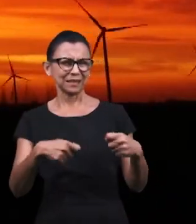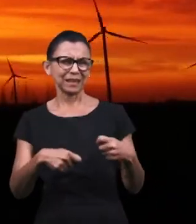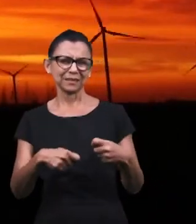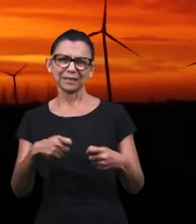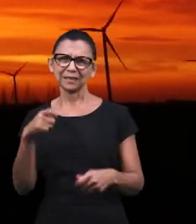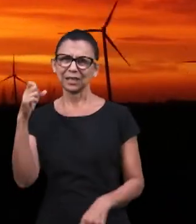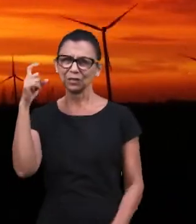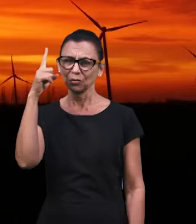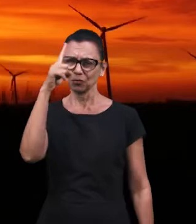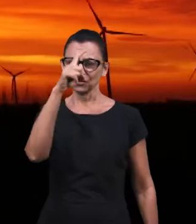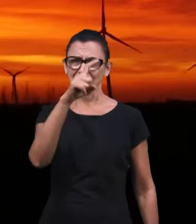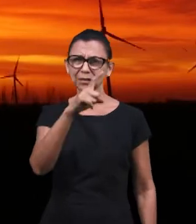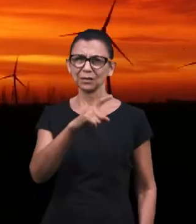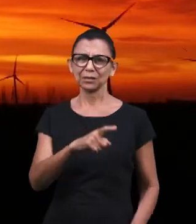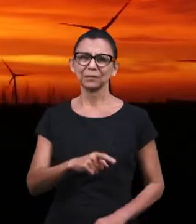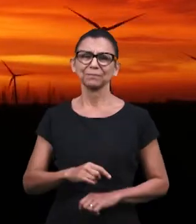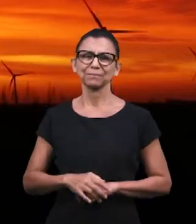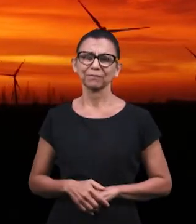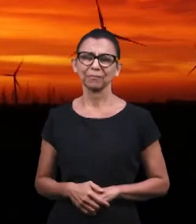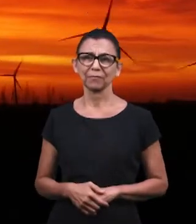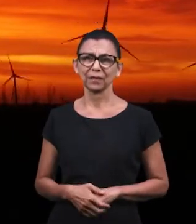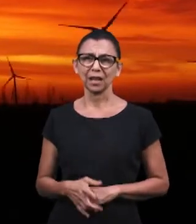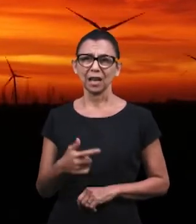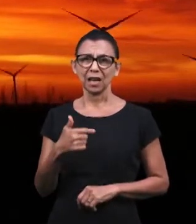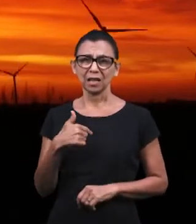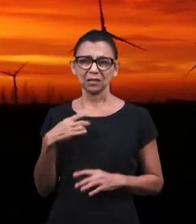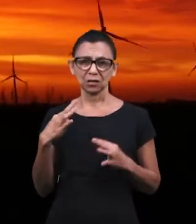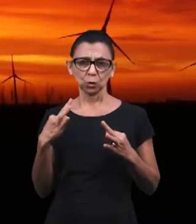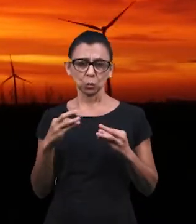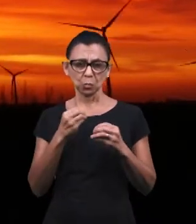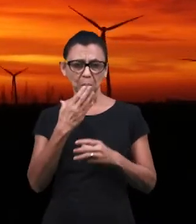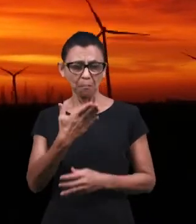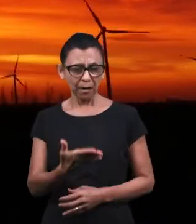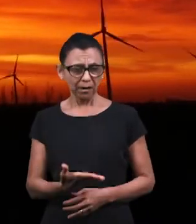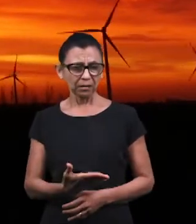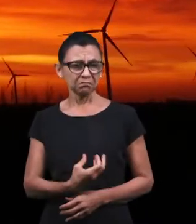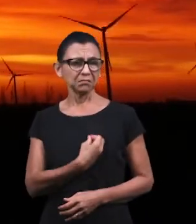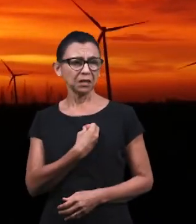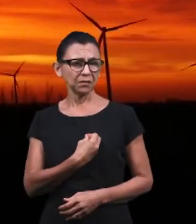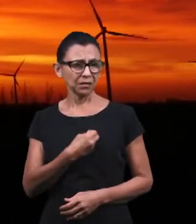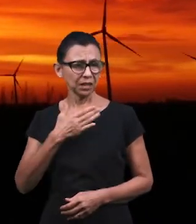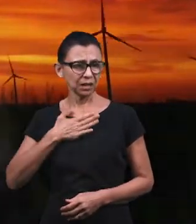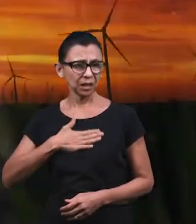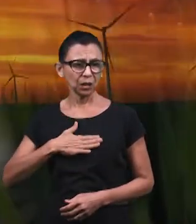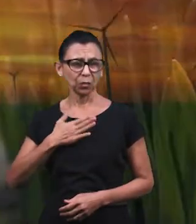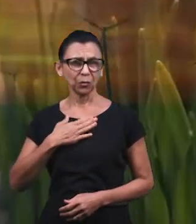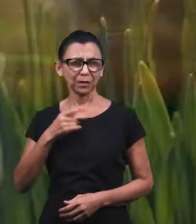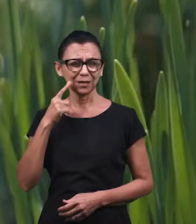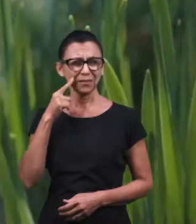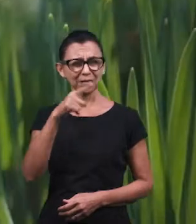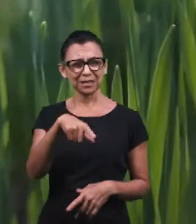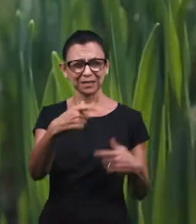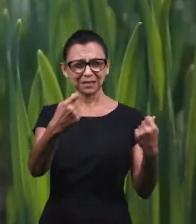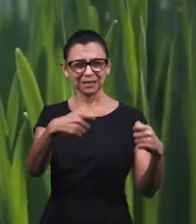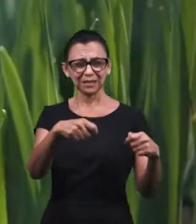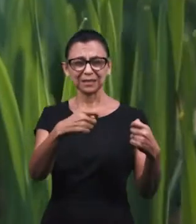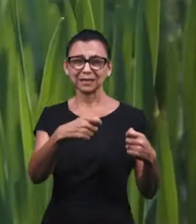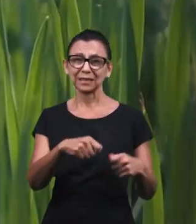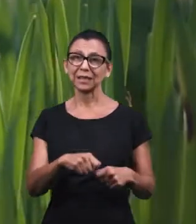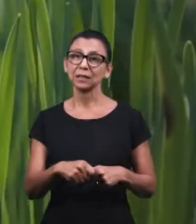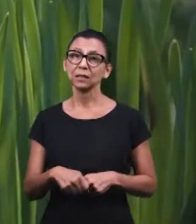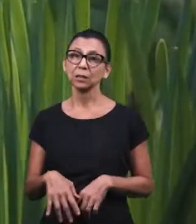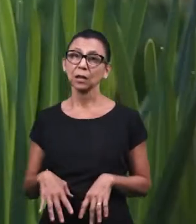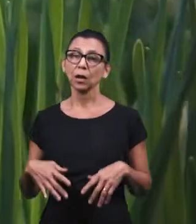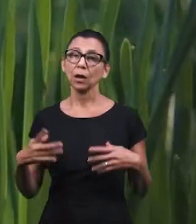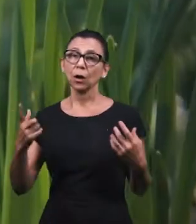Ainda mais quando se sabe o que fazer e não se faz. O fruto do